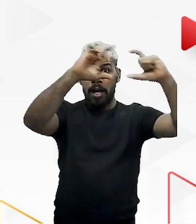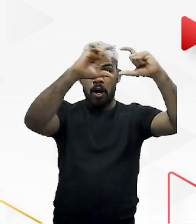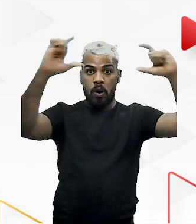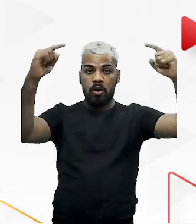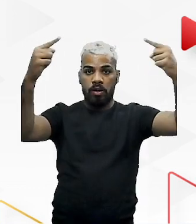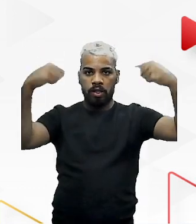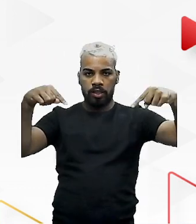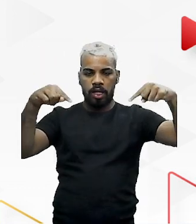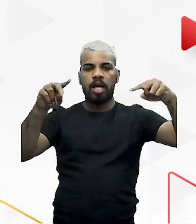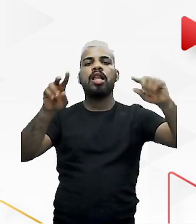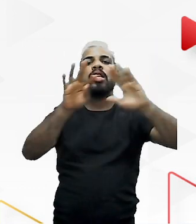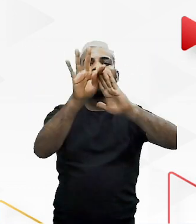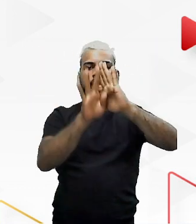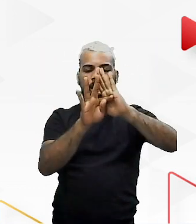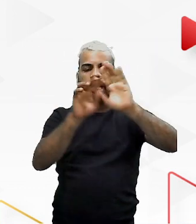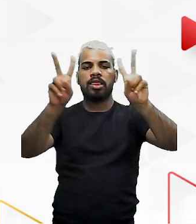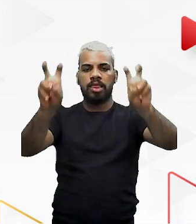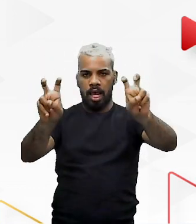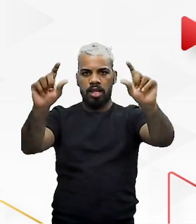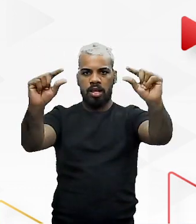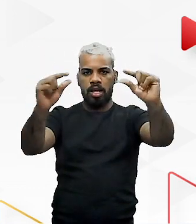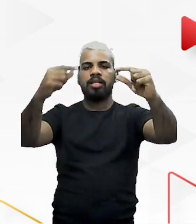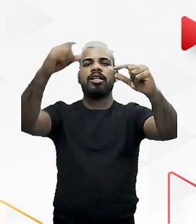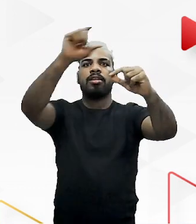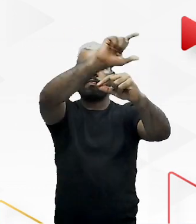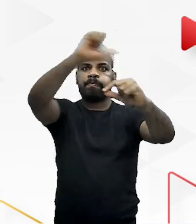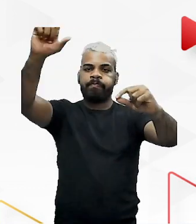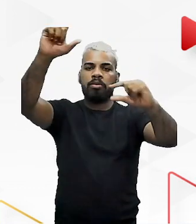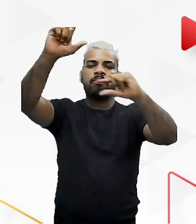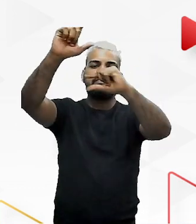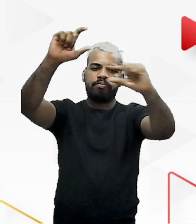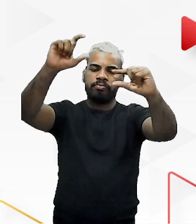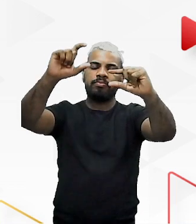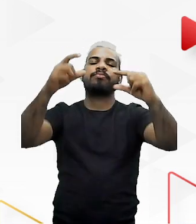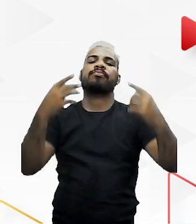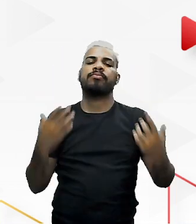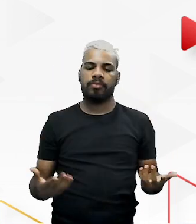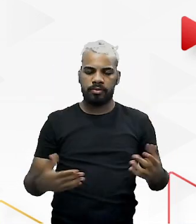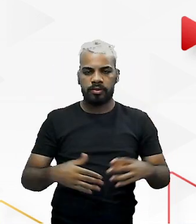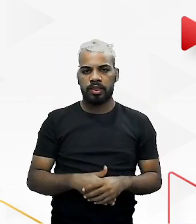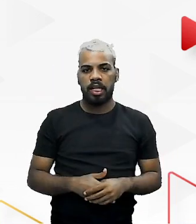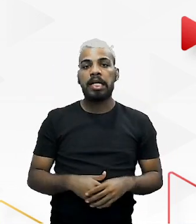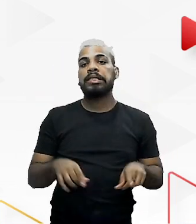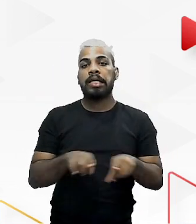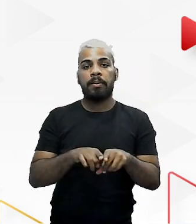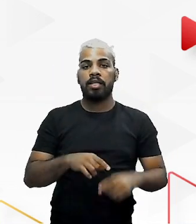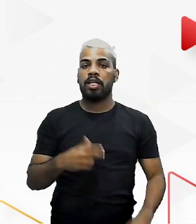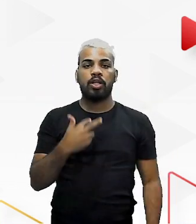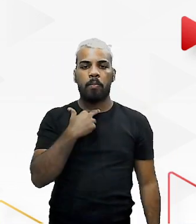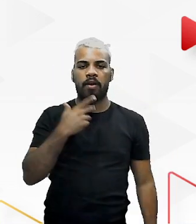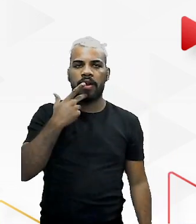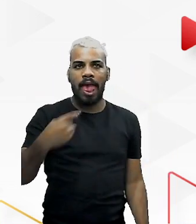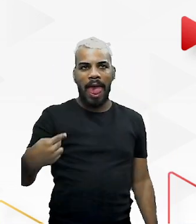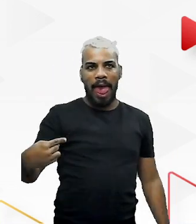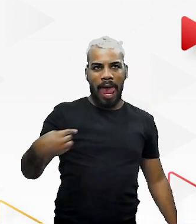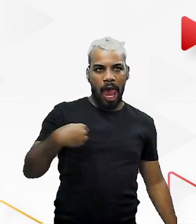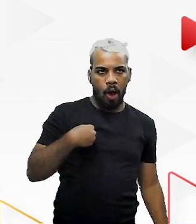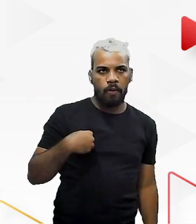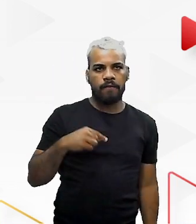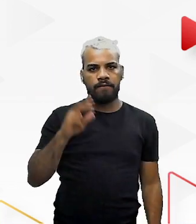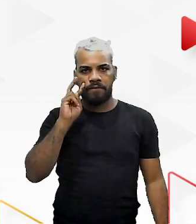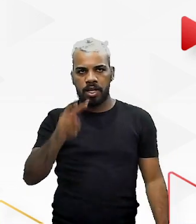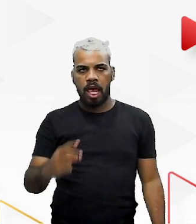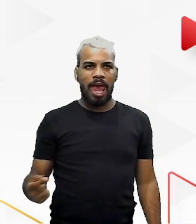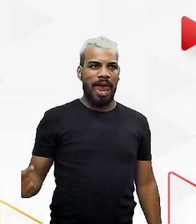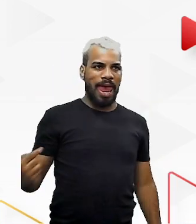o subtema. Os textos, na maioria das vezes, em terceira pessoa, né, porque é alguém que está contando a história, alguém que está